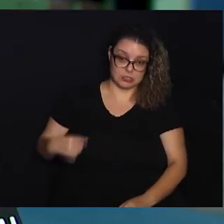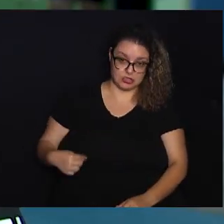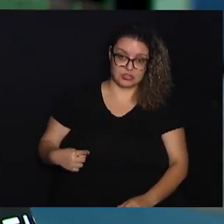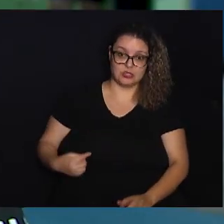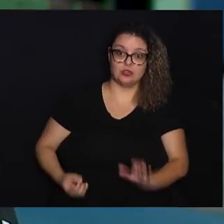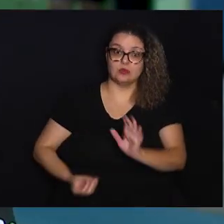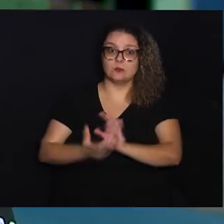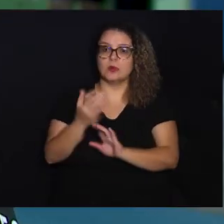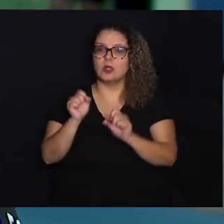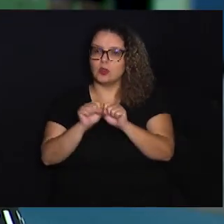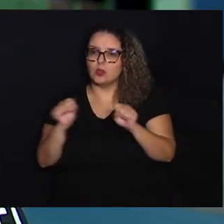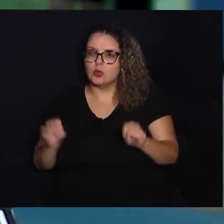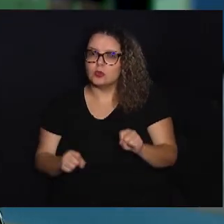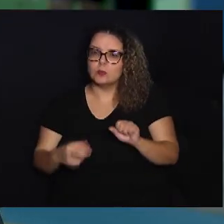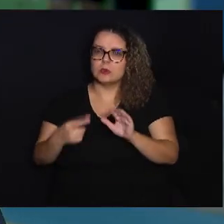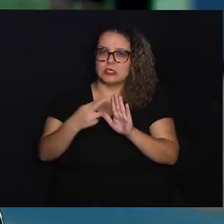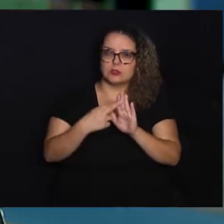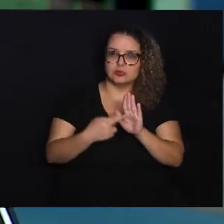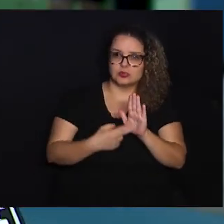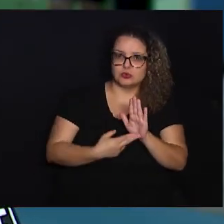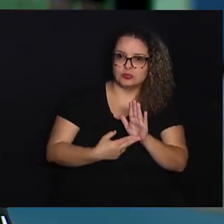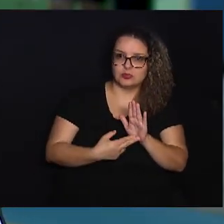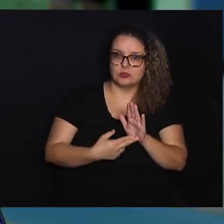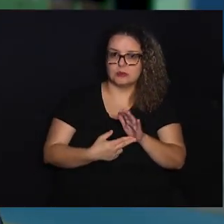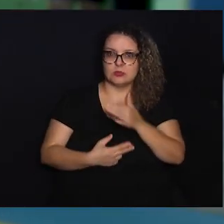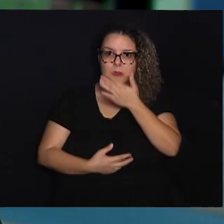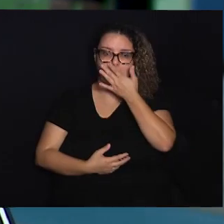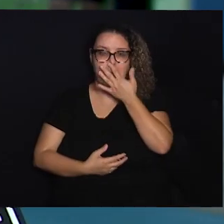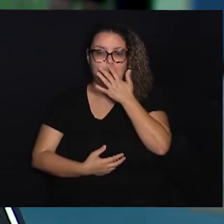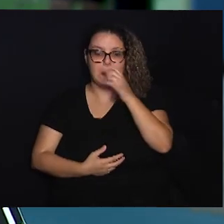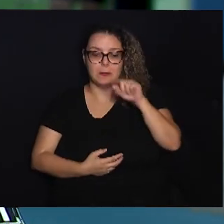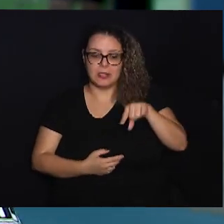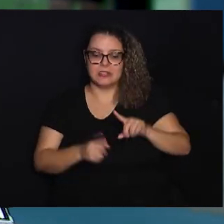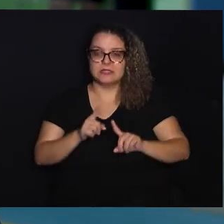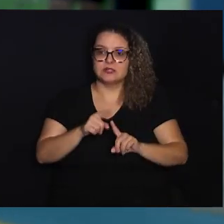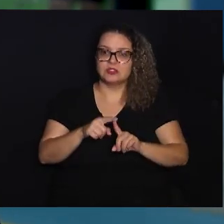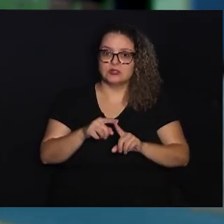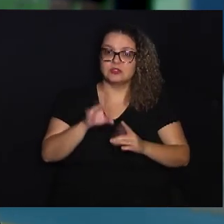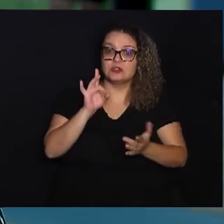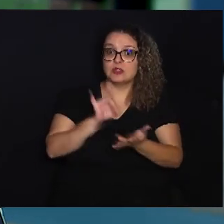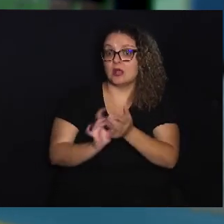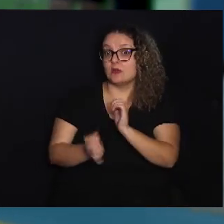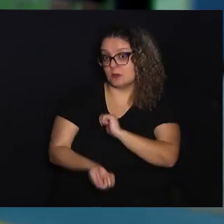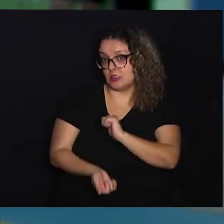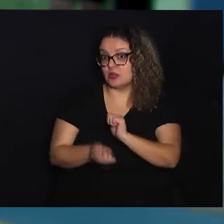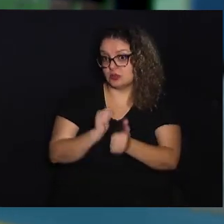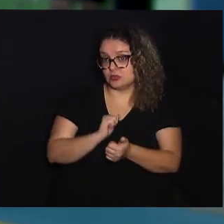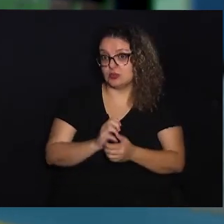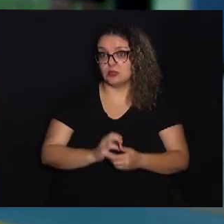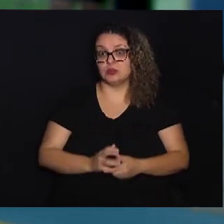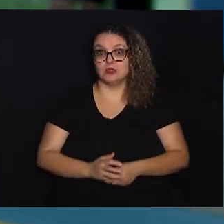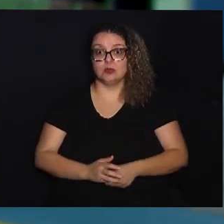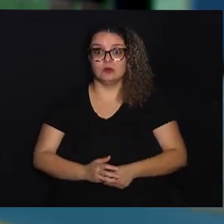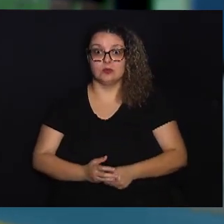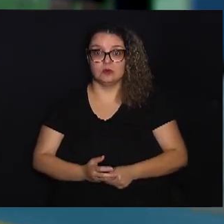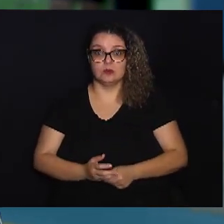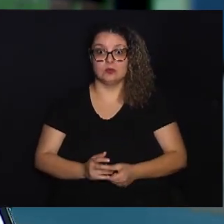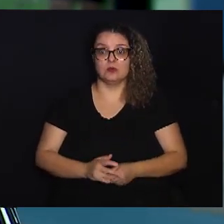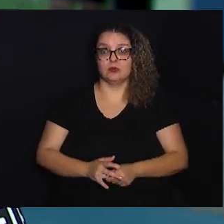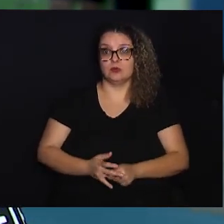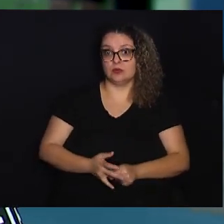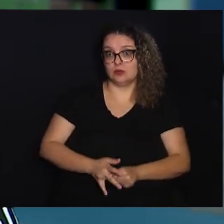na China foi criado assim, um sistema de regras, tá, para que essa modalidade se tornasse esportiva.